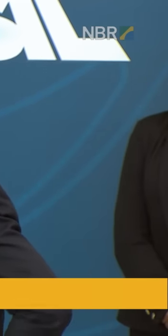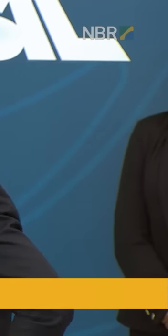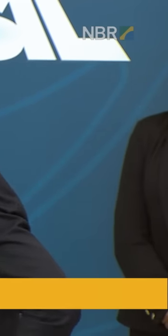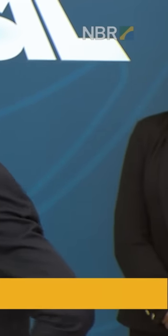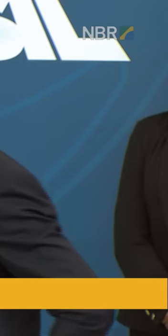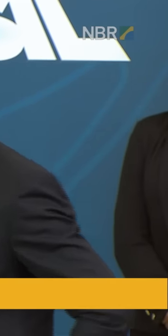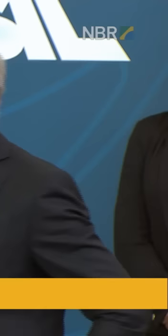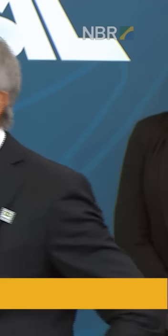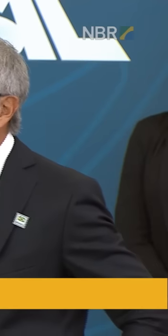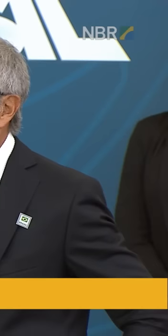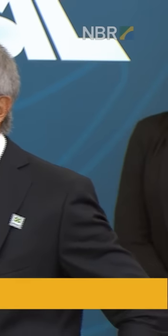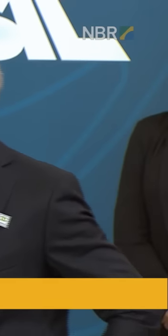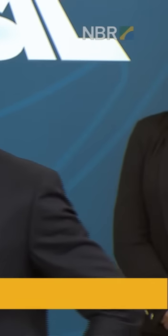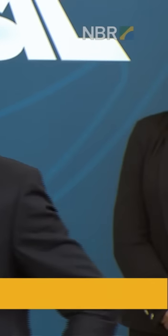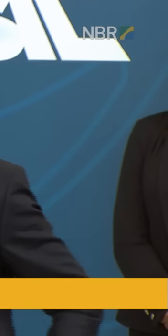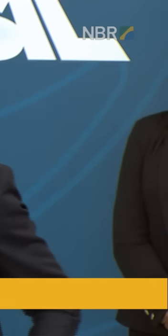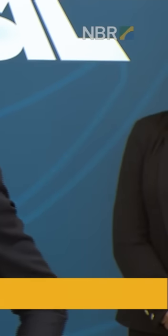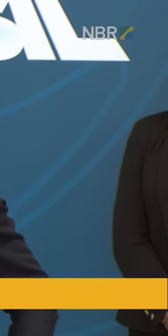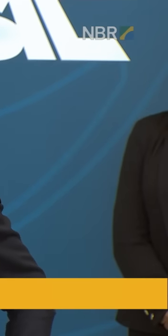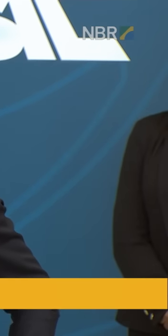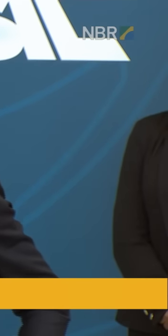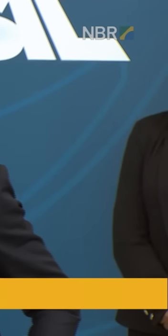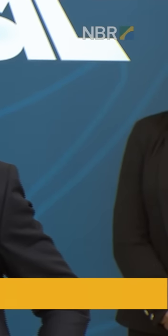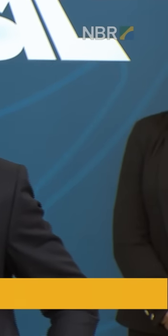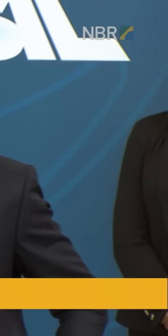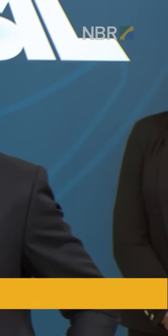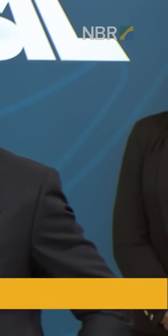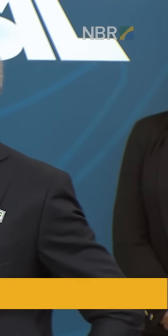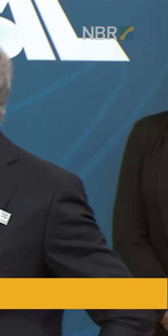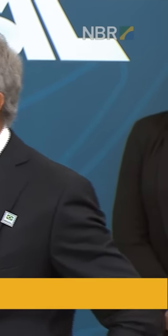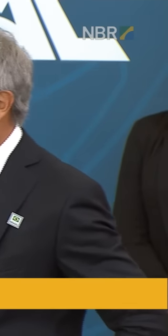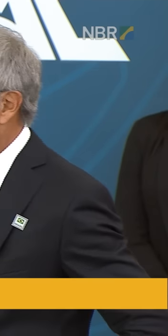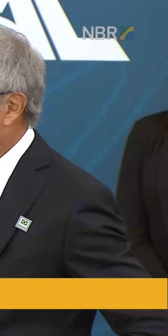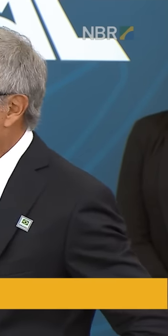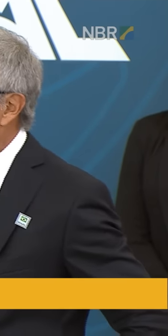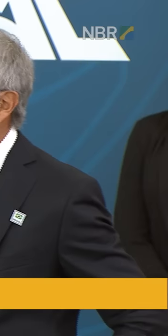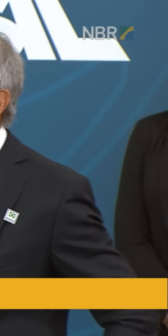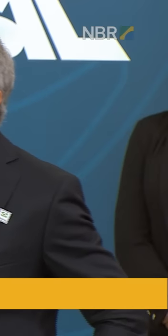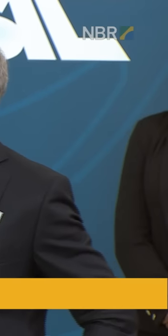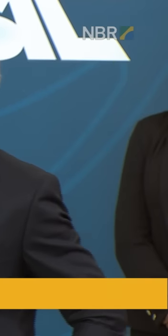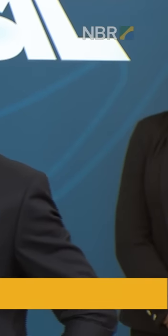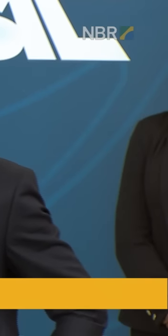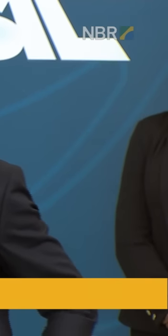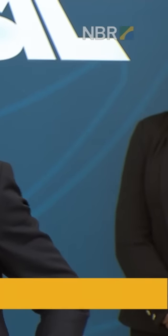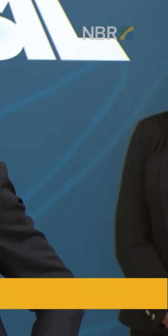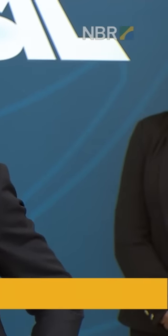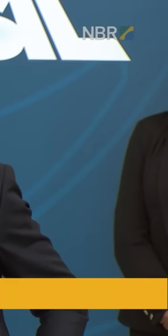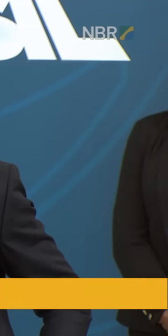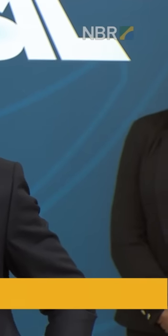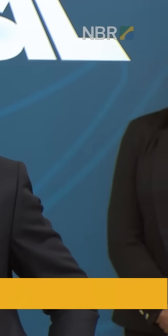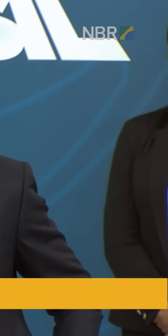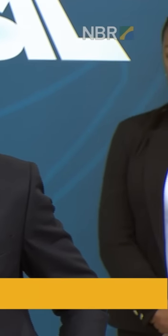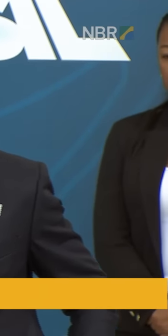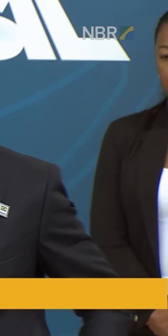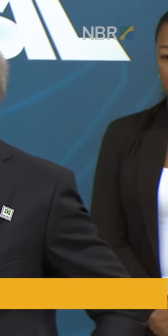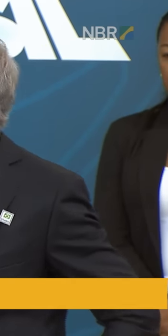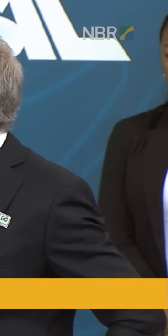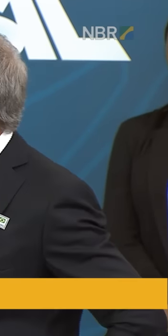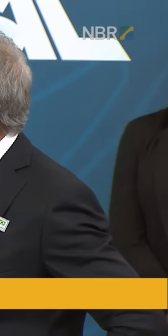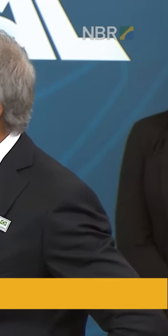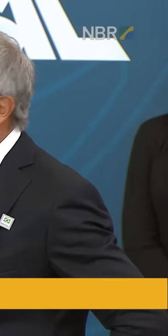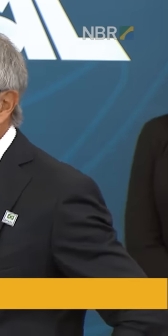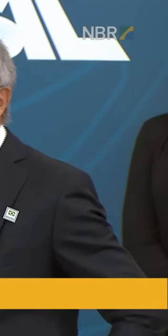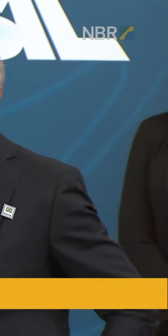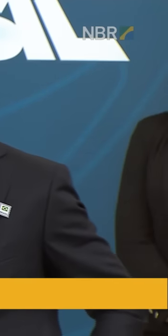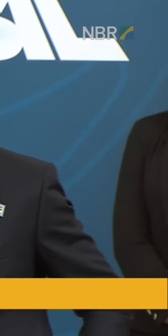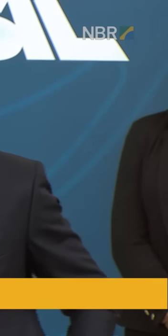para o crescimento? Como é que nós podemos destravar esse país para o crescimento? É muito difícil. Não há investimento, o